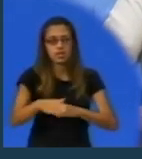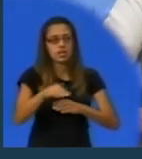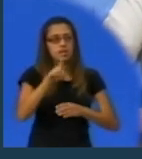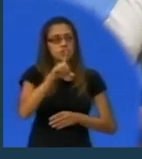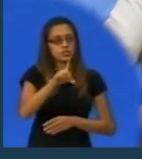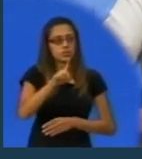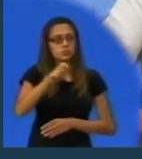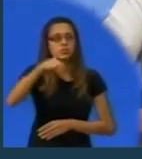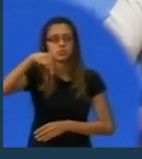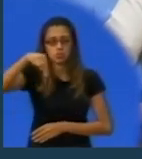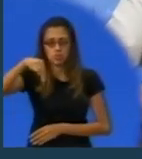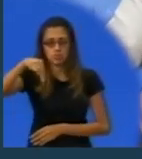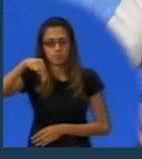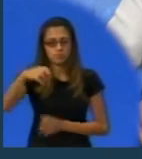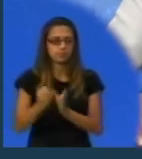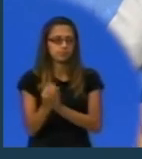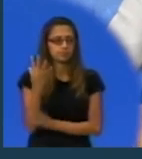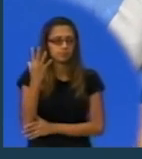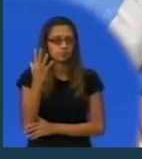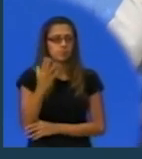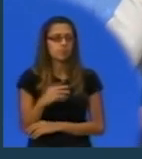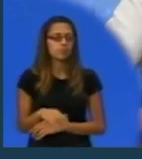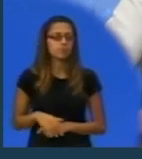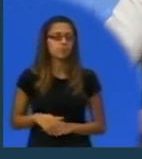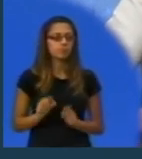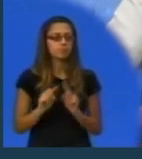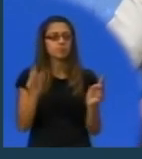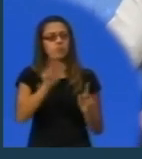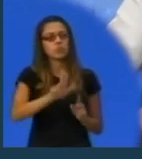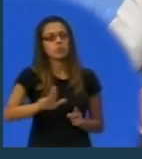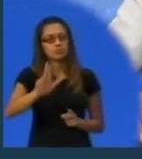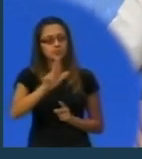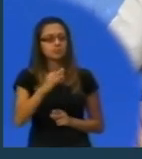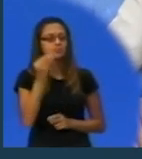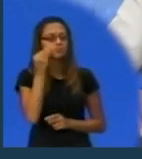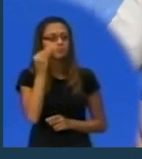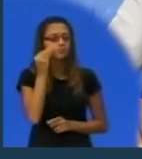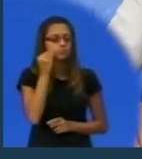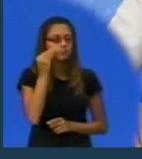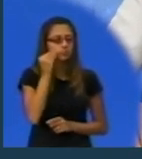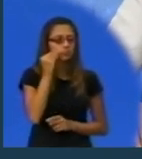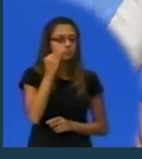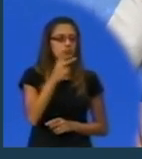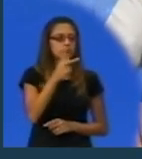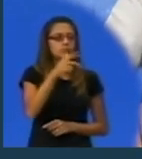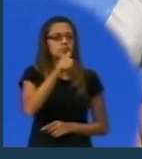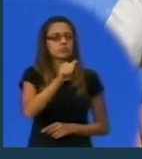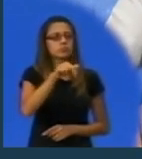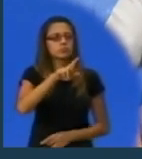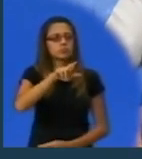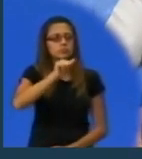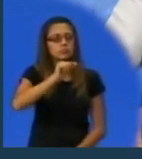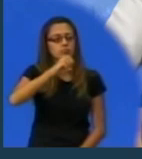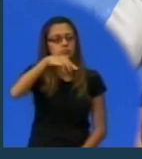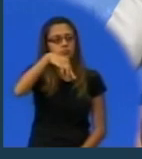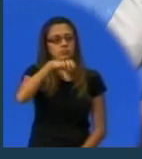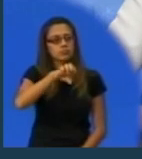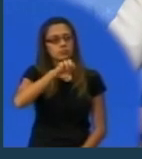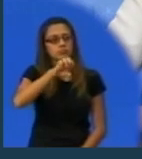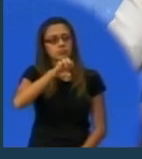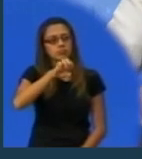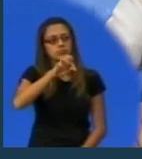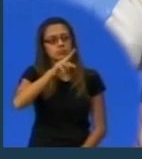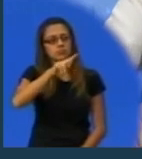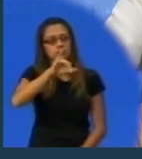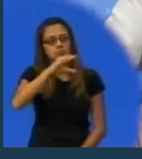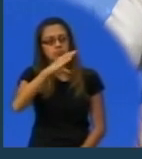a distribuição é normal, nós recomendamos a utilização de testes do tipo paramétricos. Então, dado de distribuição